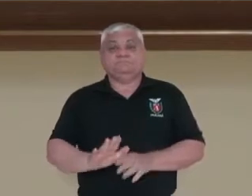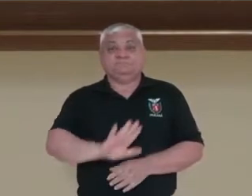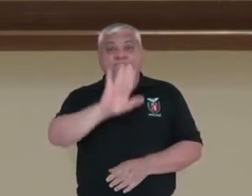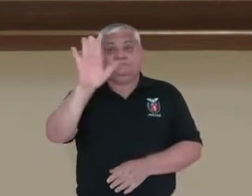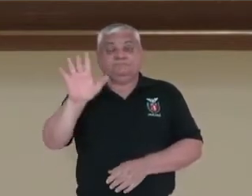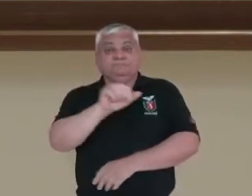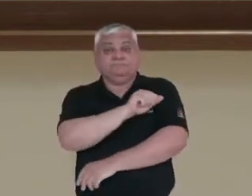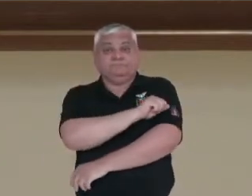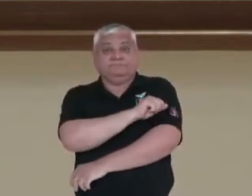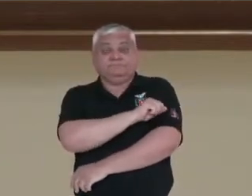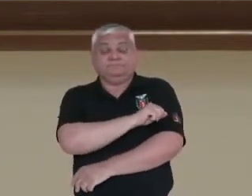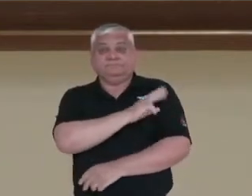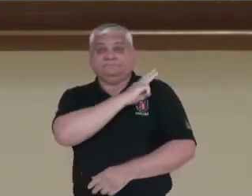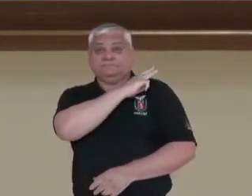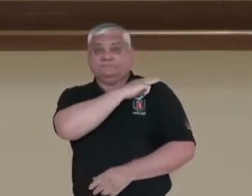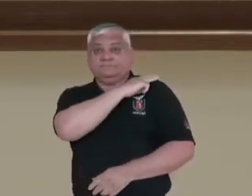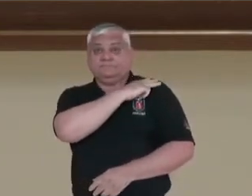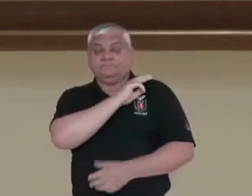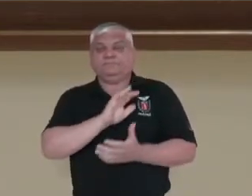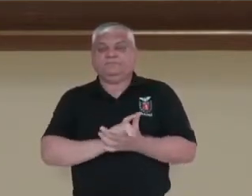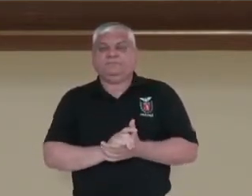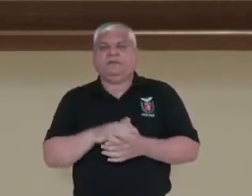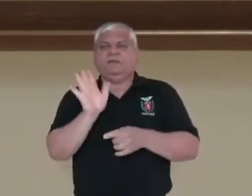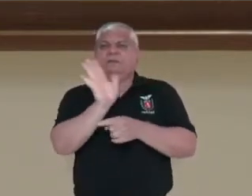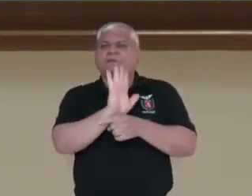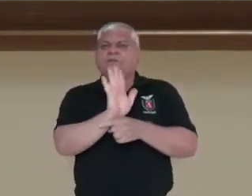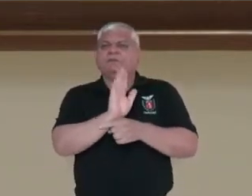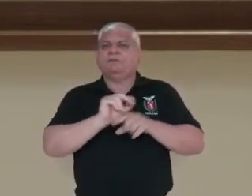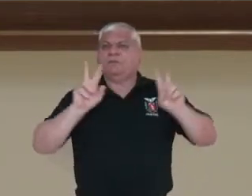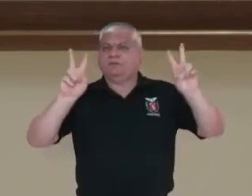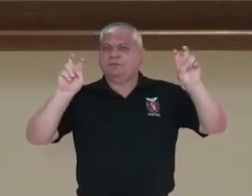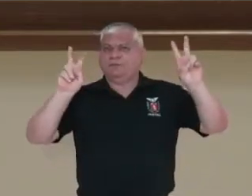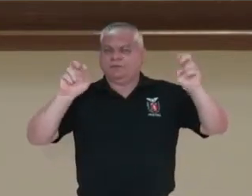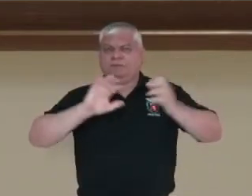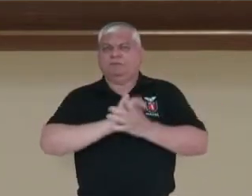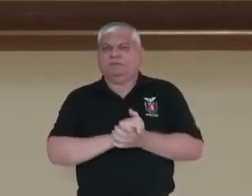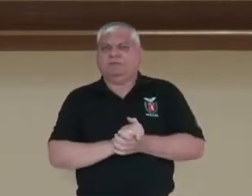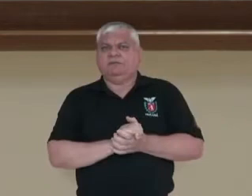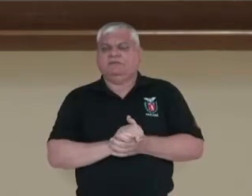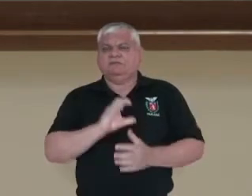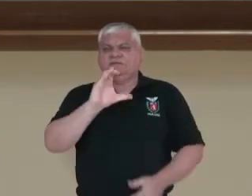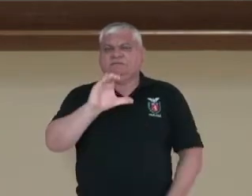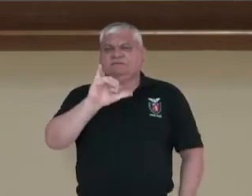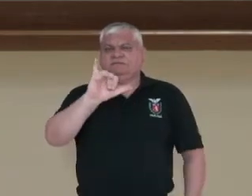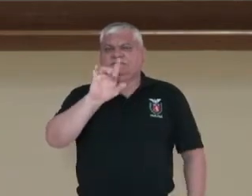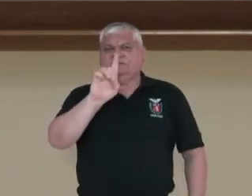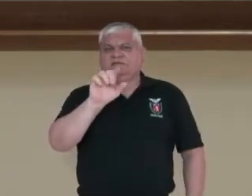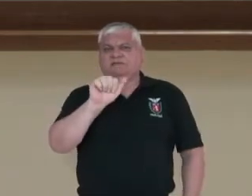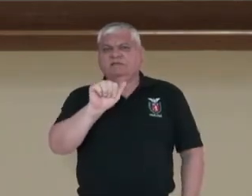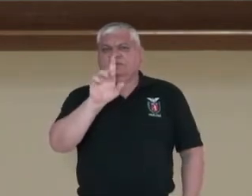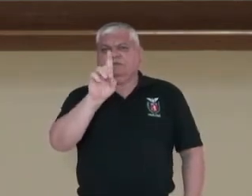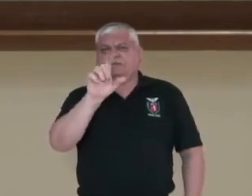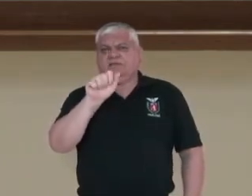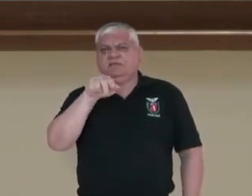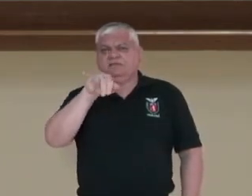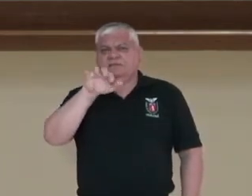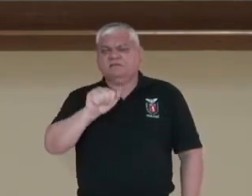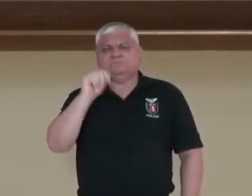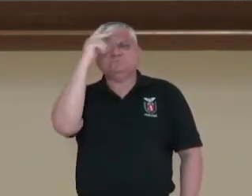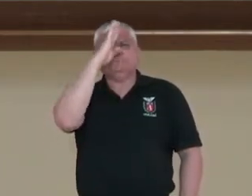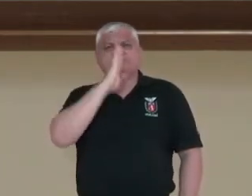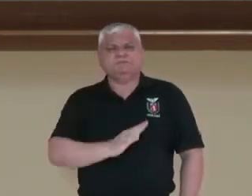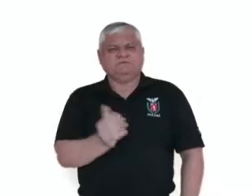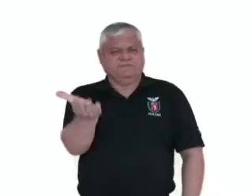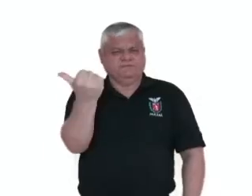Olá, estudantes da terceira série! Nesse vídeo vamos falar sobre a cidadania no Brasil. Vem